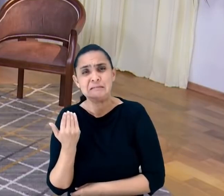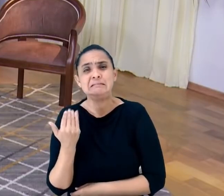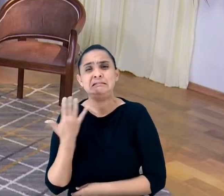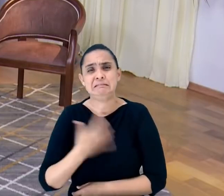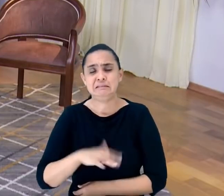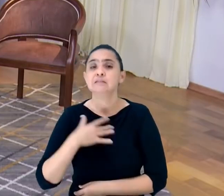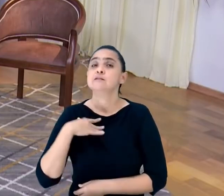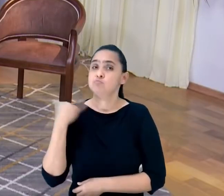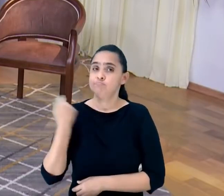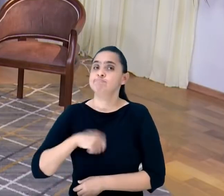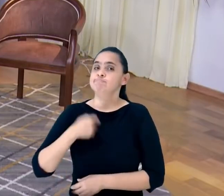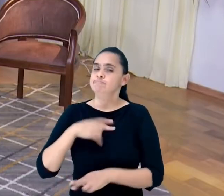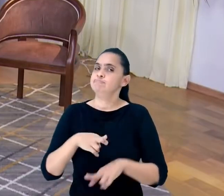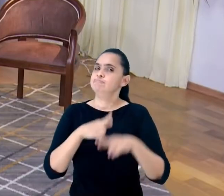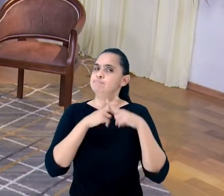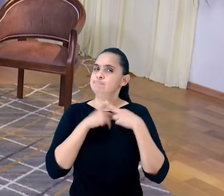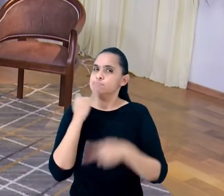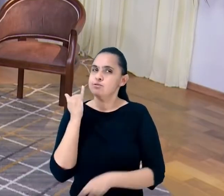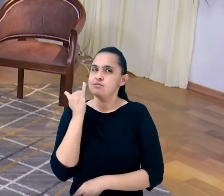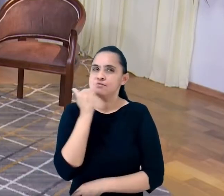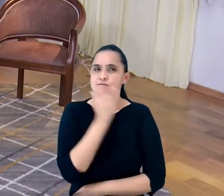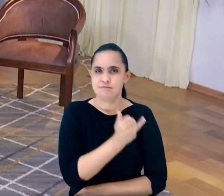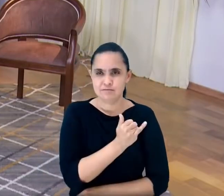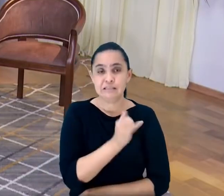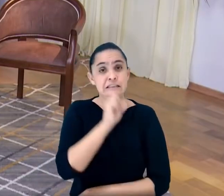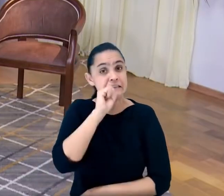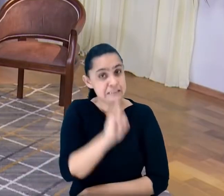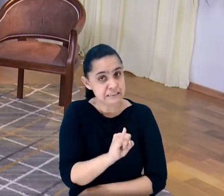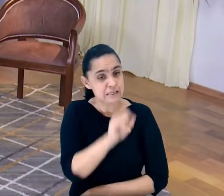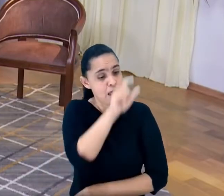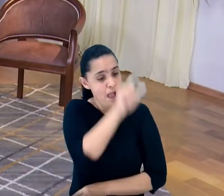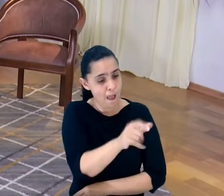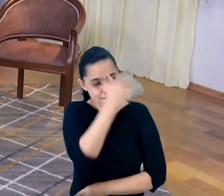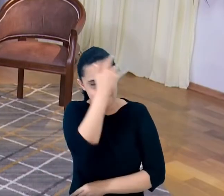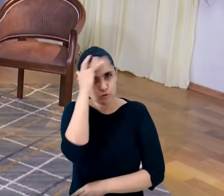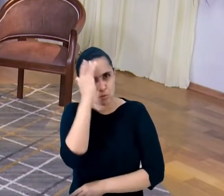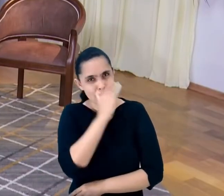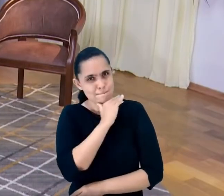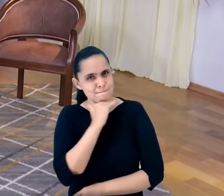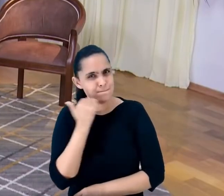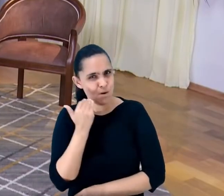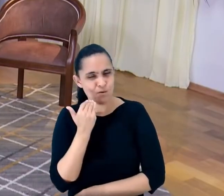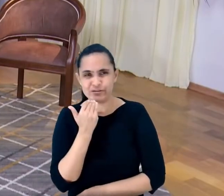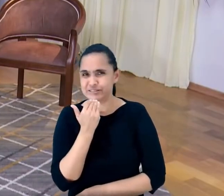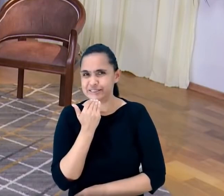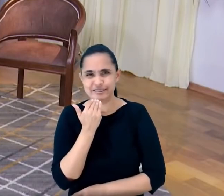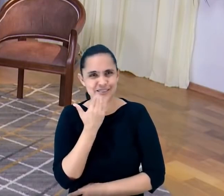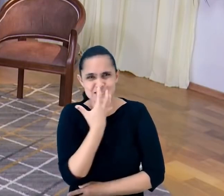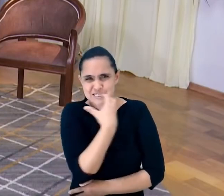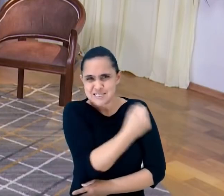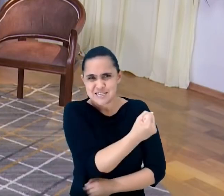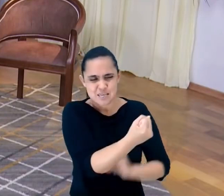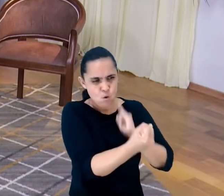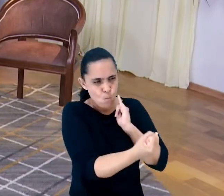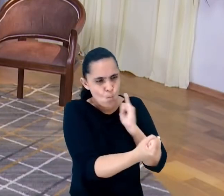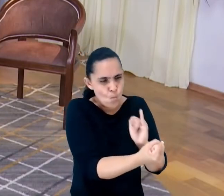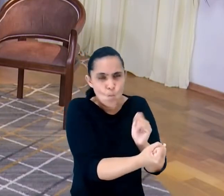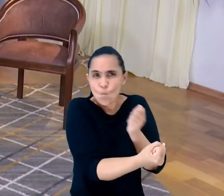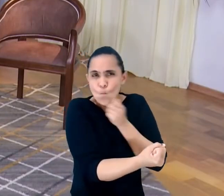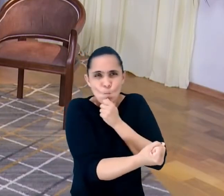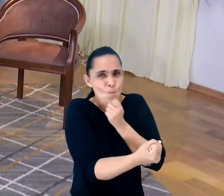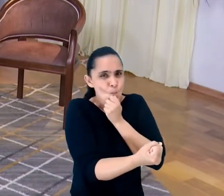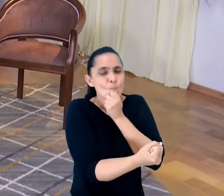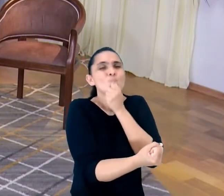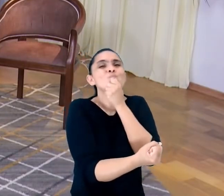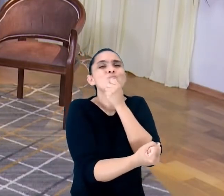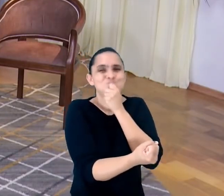Porque se alguém perece e não recebeu essa mensagem, nós somos culpados.